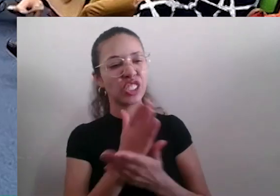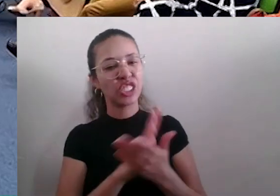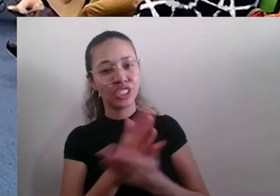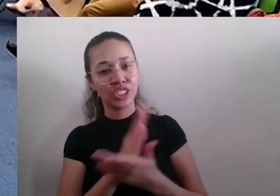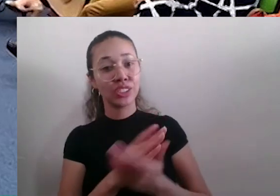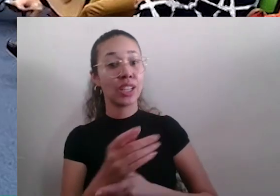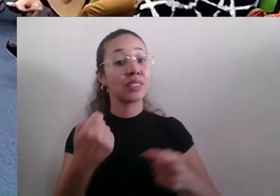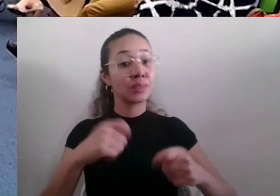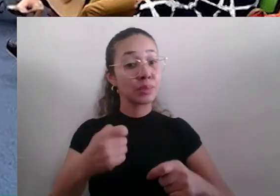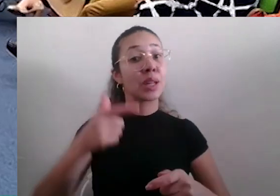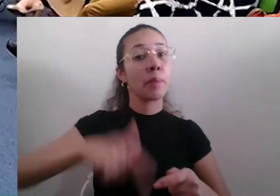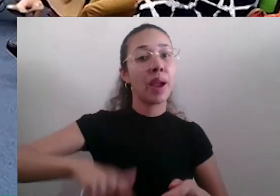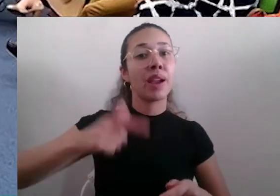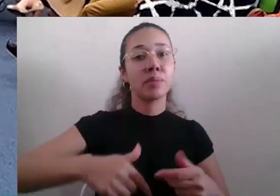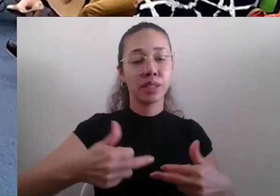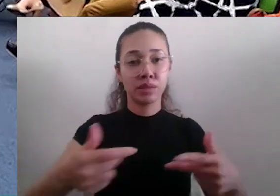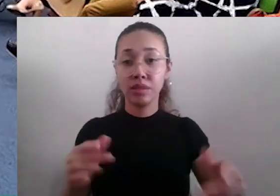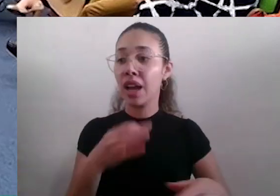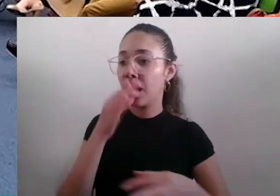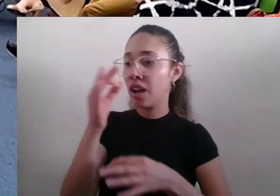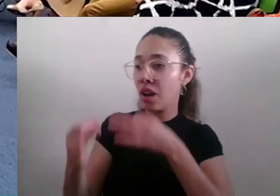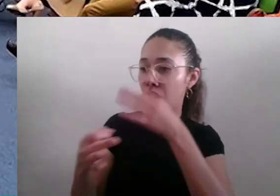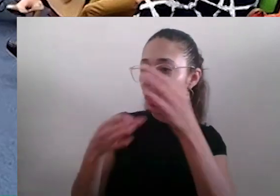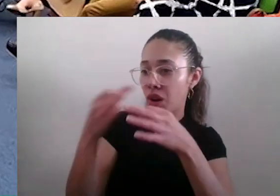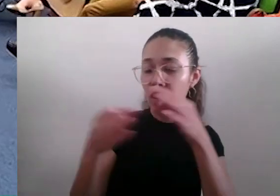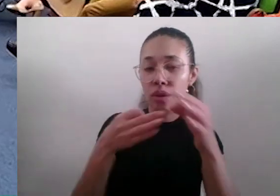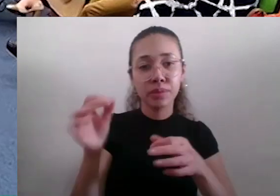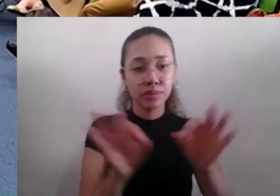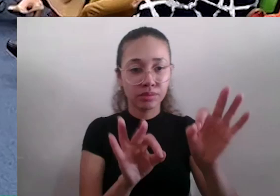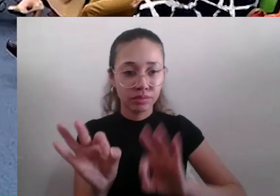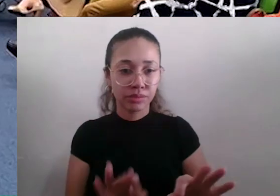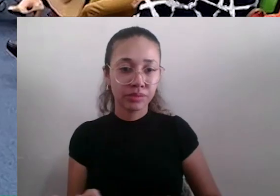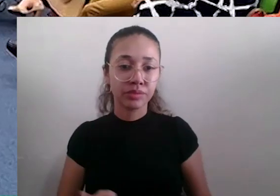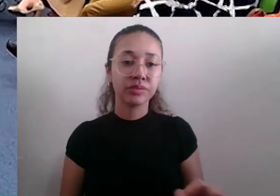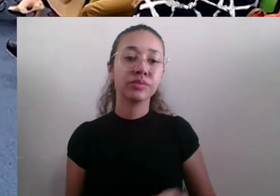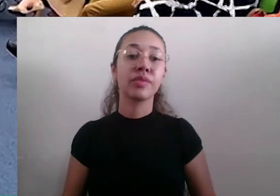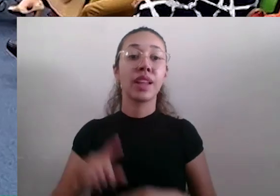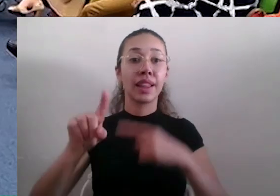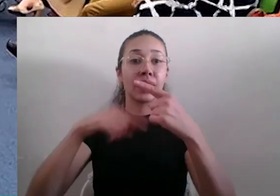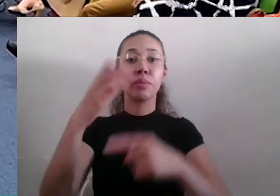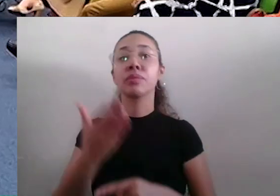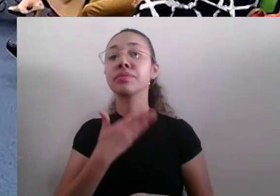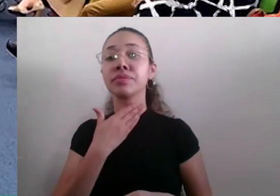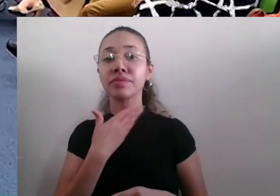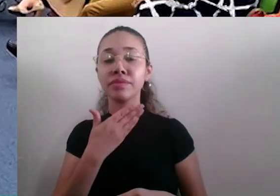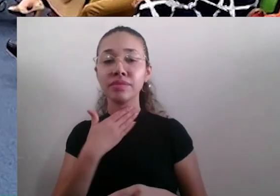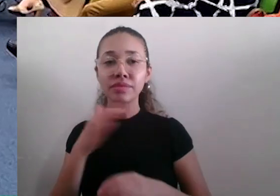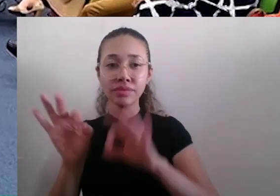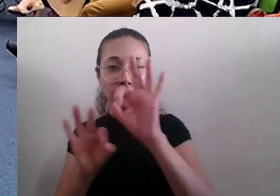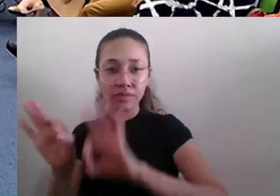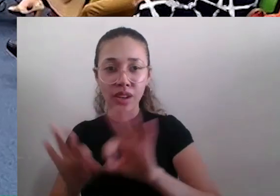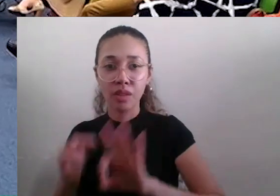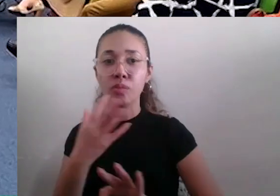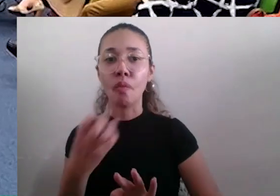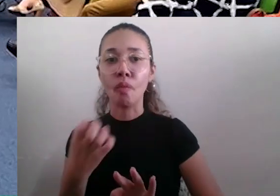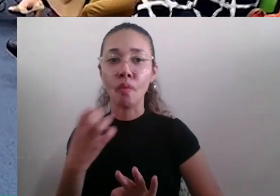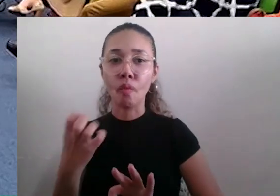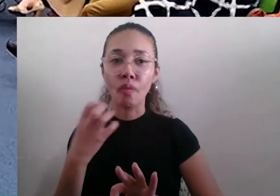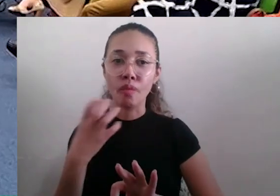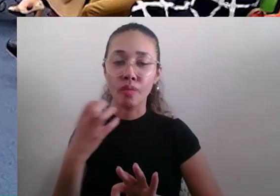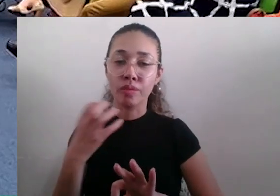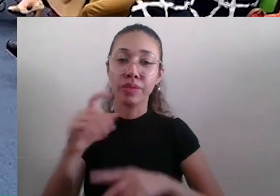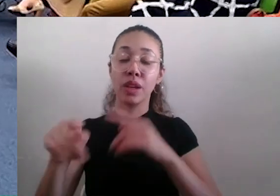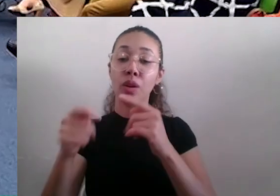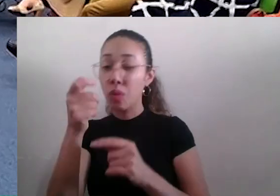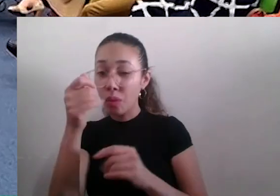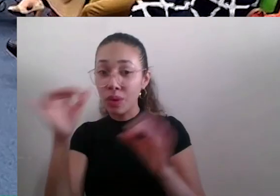melhor aí vai todo mundo D Pitaco aí depois vai pra sonorização quando tá semi pronto manda o áudio paraa